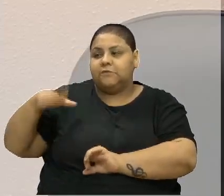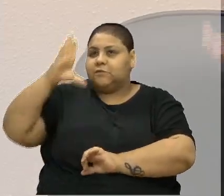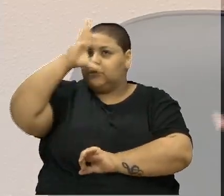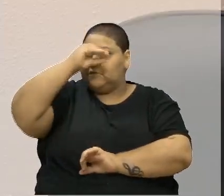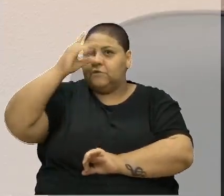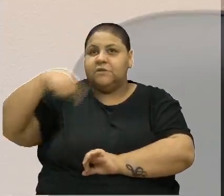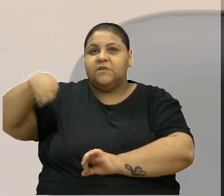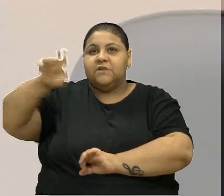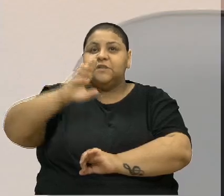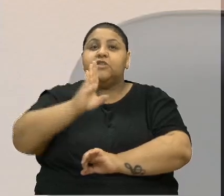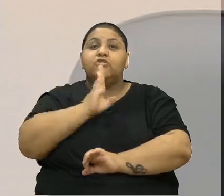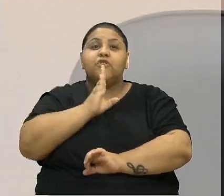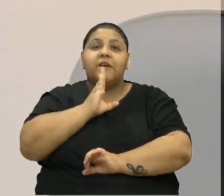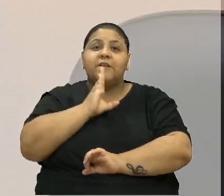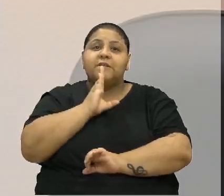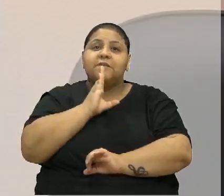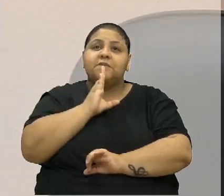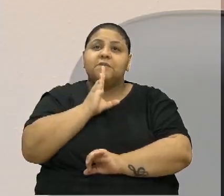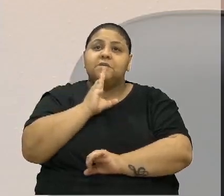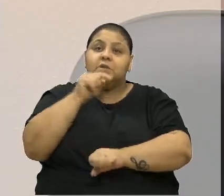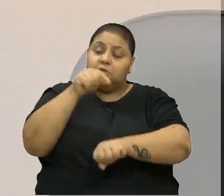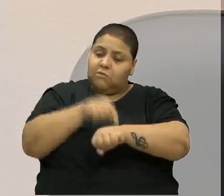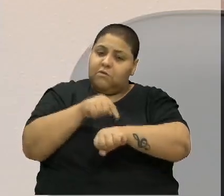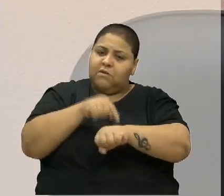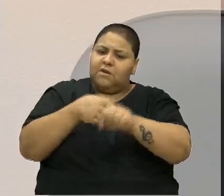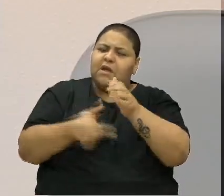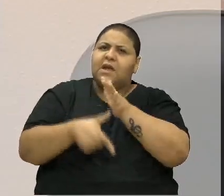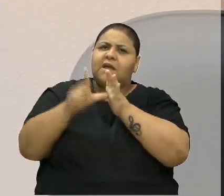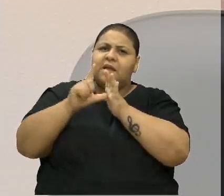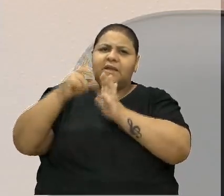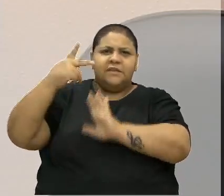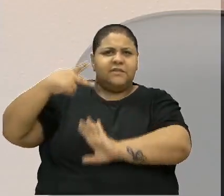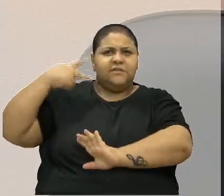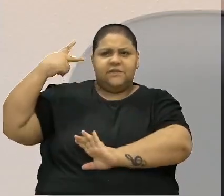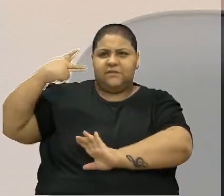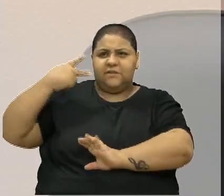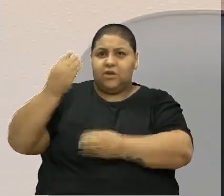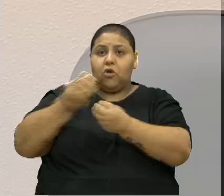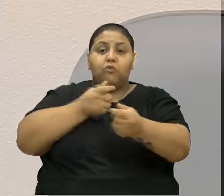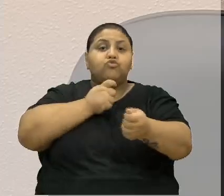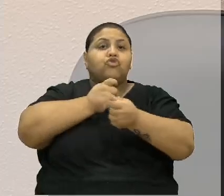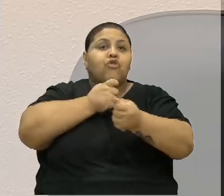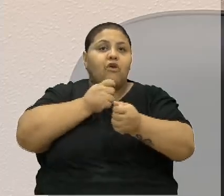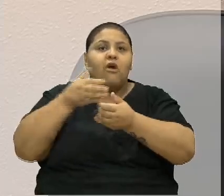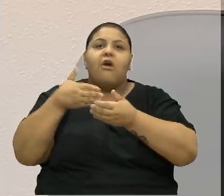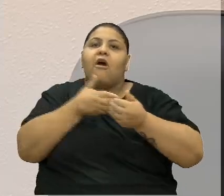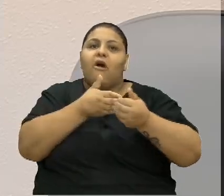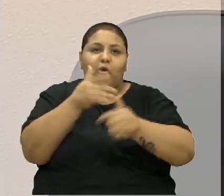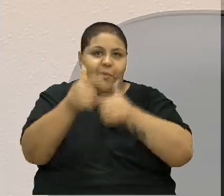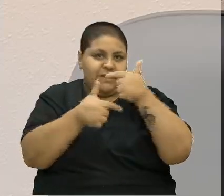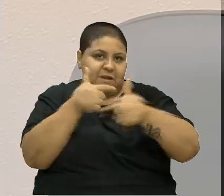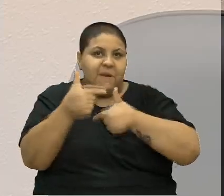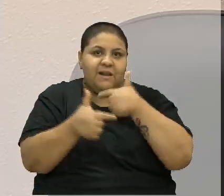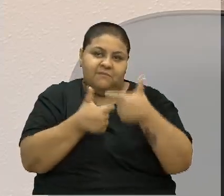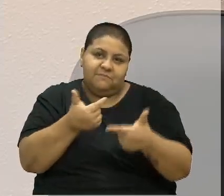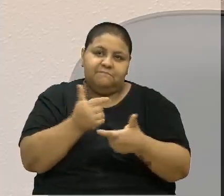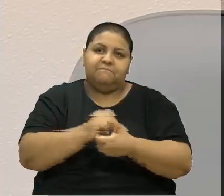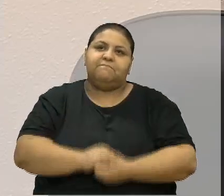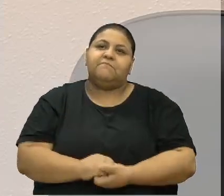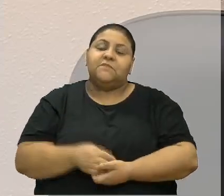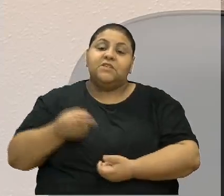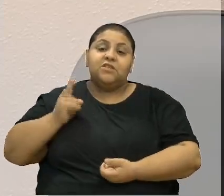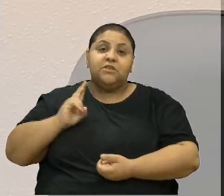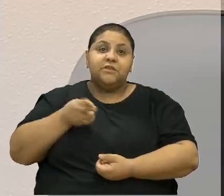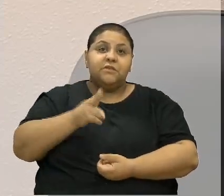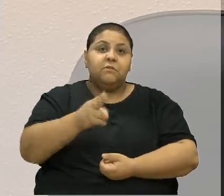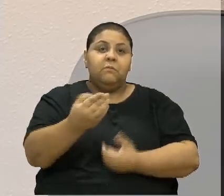adolescentes. A gente se conhece há algum tempo. Antes mesmo, né, de vereadora, ainda como jornalista, acompanho um pouco desse trabalho. E sempre que a